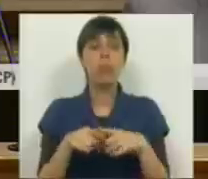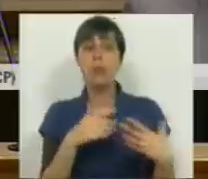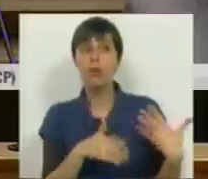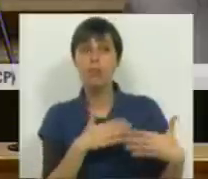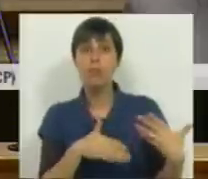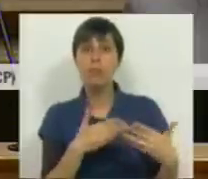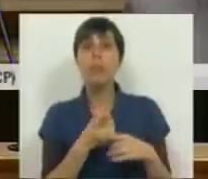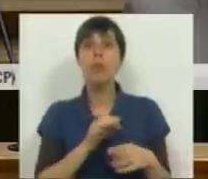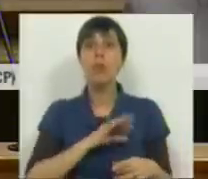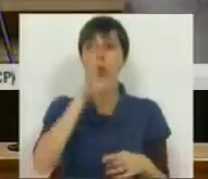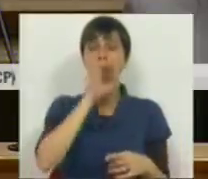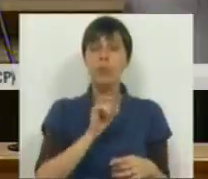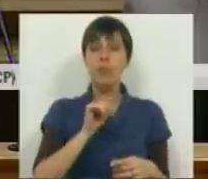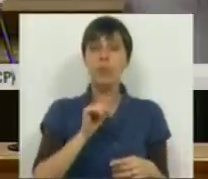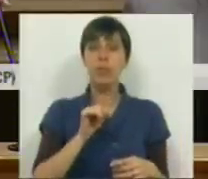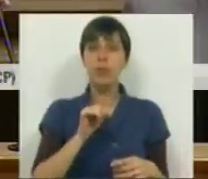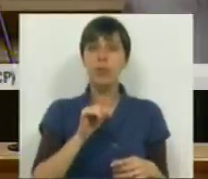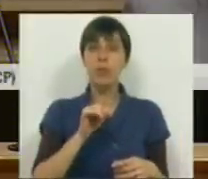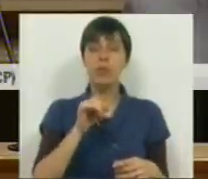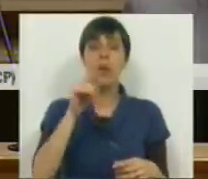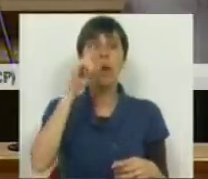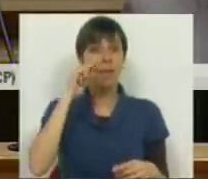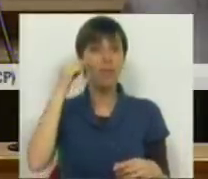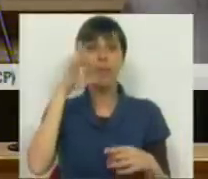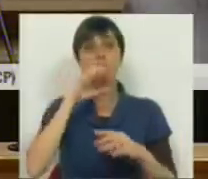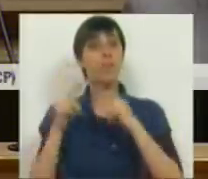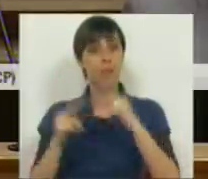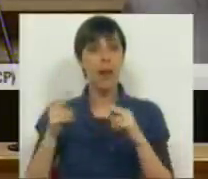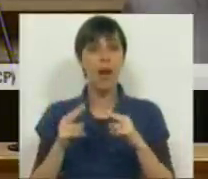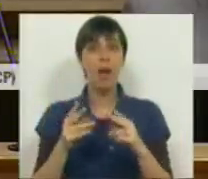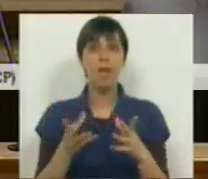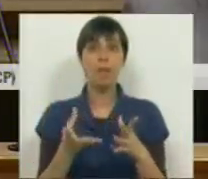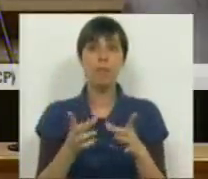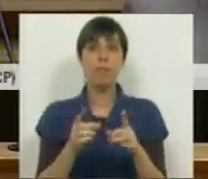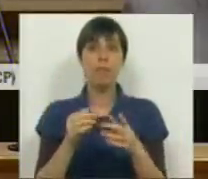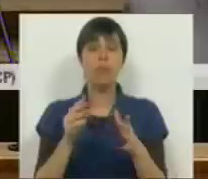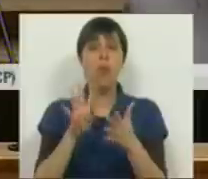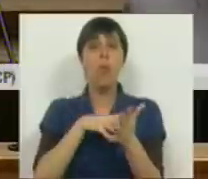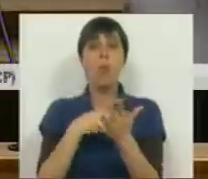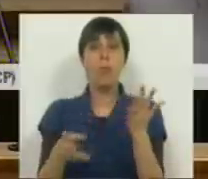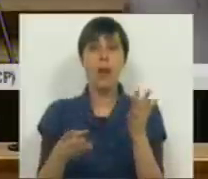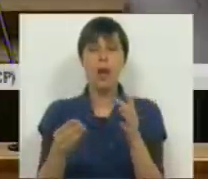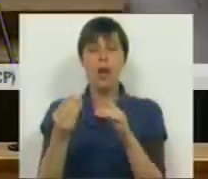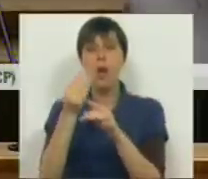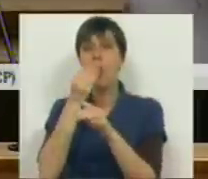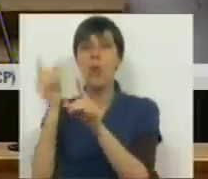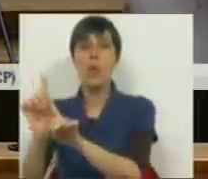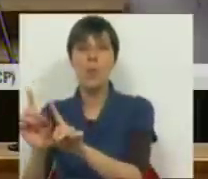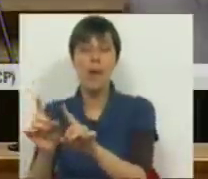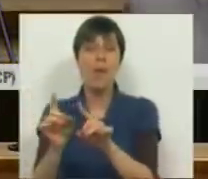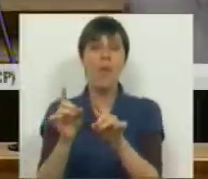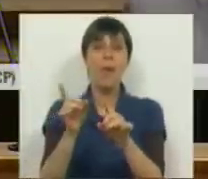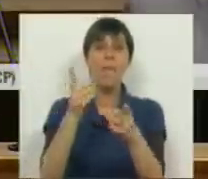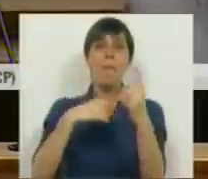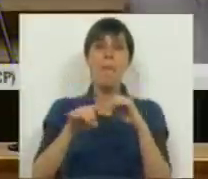evoluiu, porque veio o Sr. Ministro Vítor Gaspar e comeu o plano, não ao Sr. Ministro Álvaro Santos Pereira, com